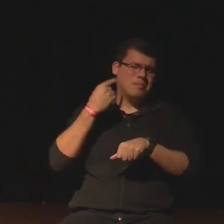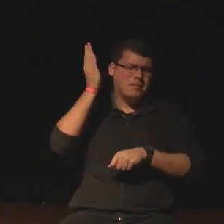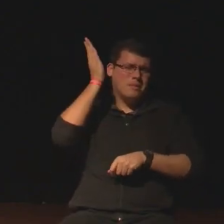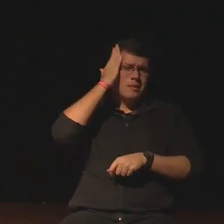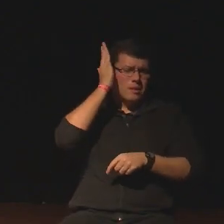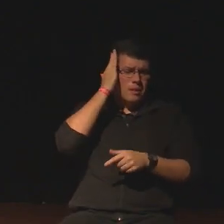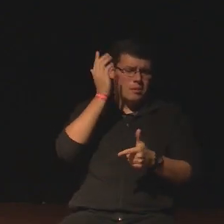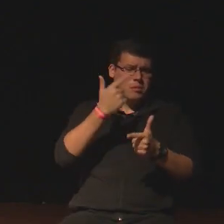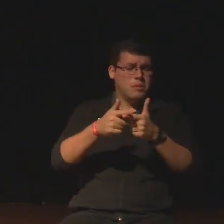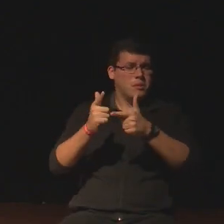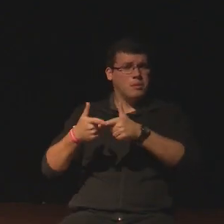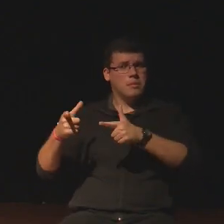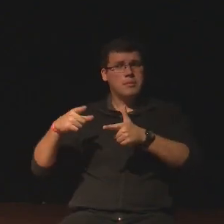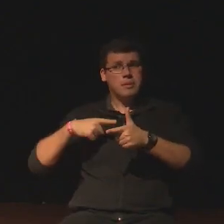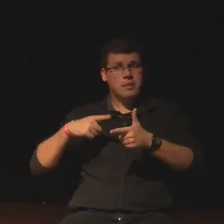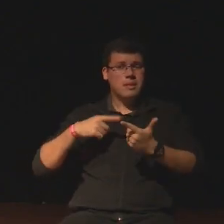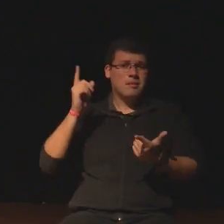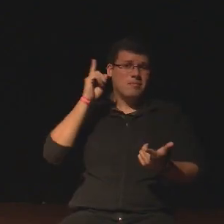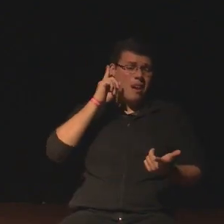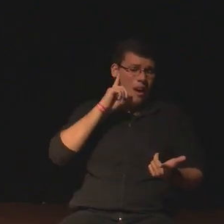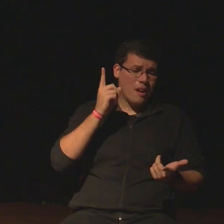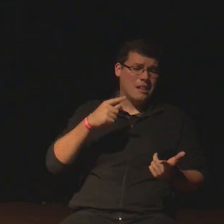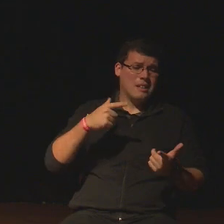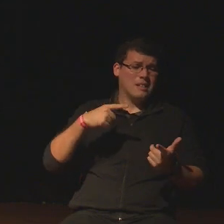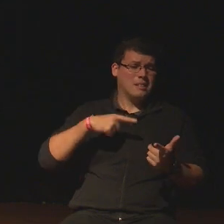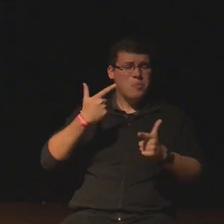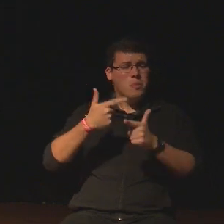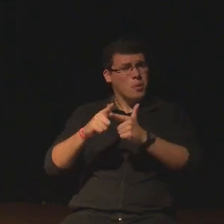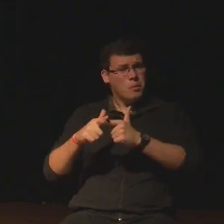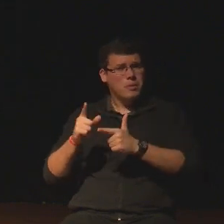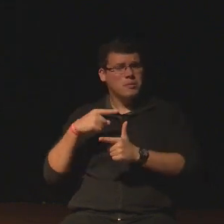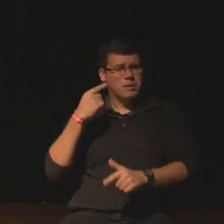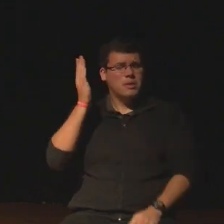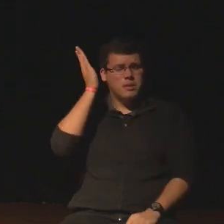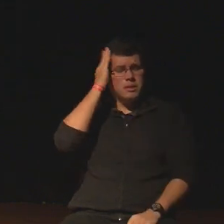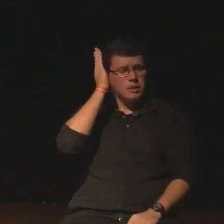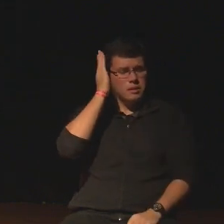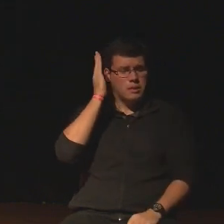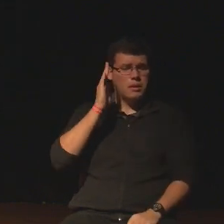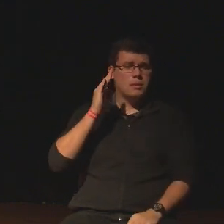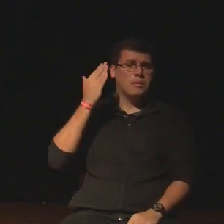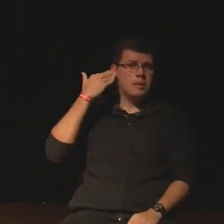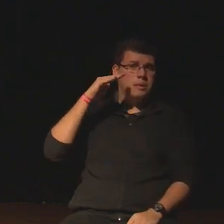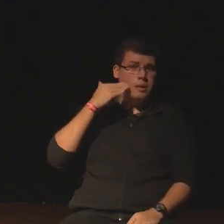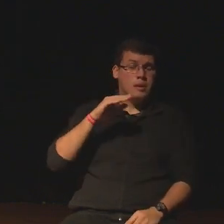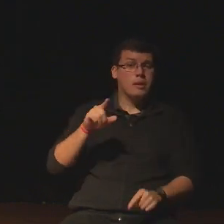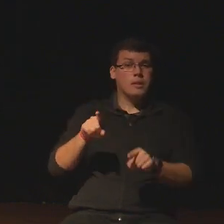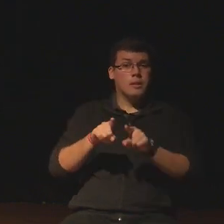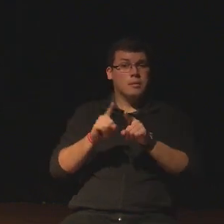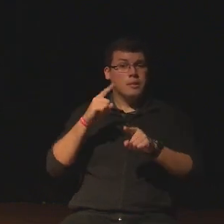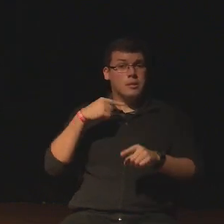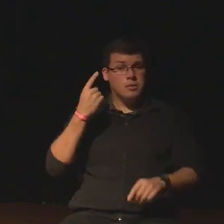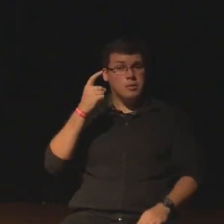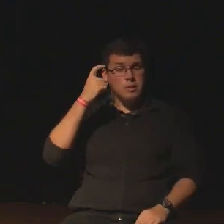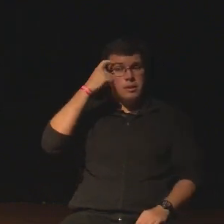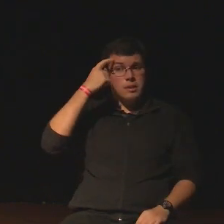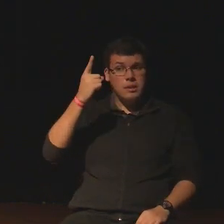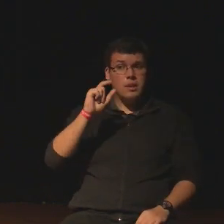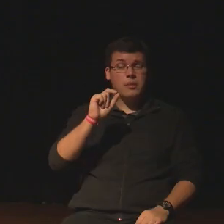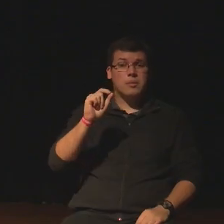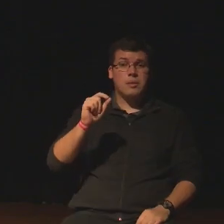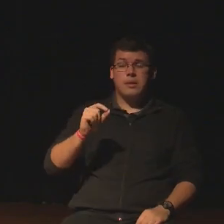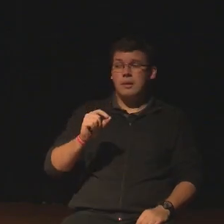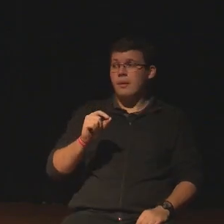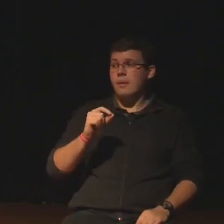está vivendo isso aqui no dia a dia enfrenta. A nossa ideia, eu acho que de uma forma geral, é inclusive, até no sentido do que o Marcelo